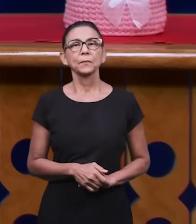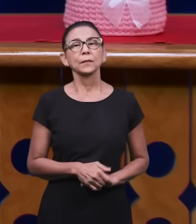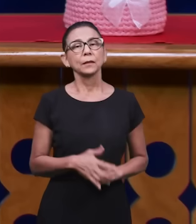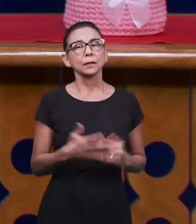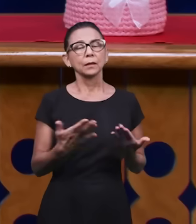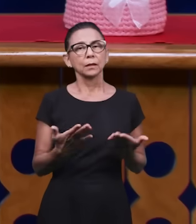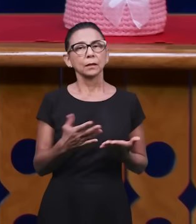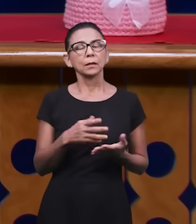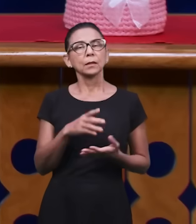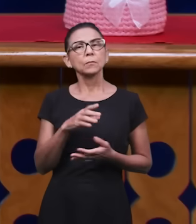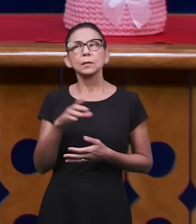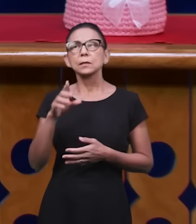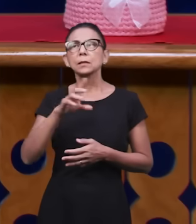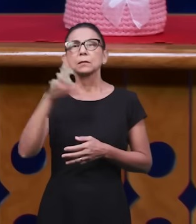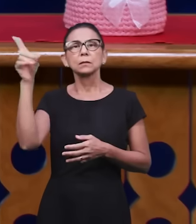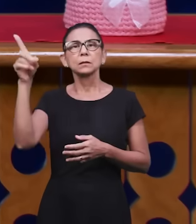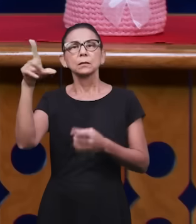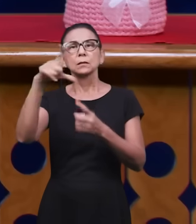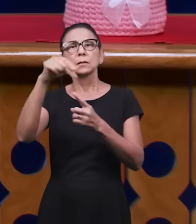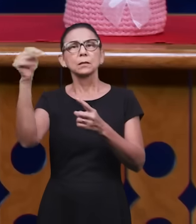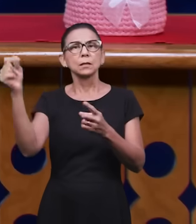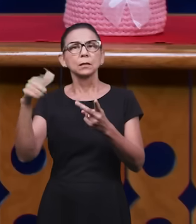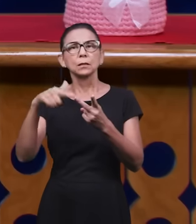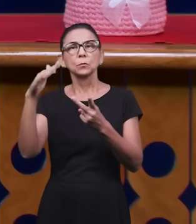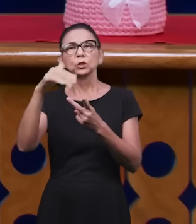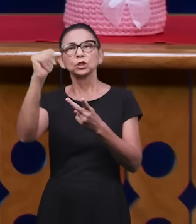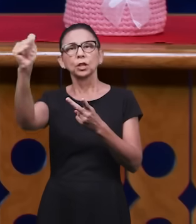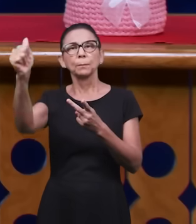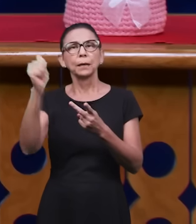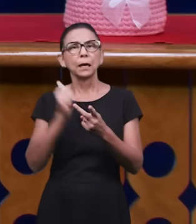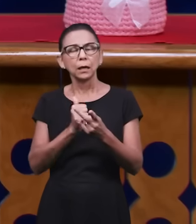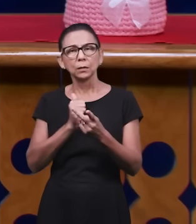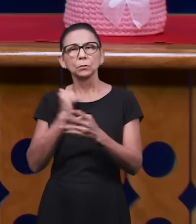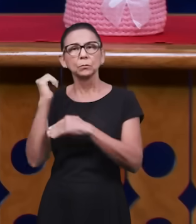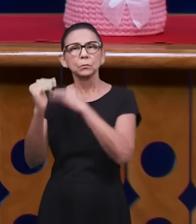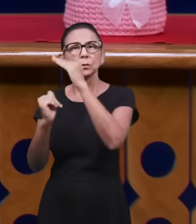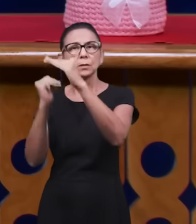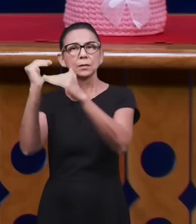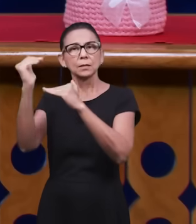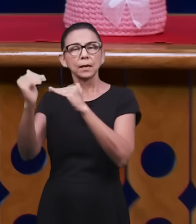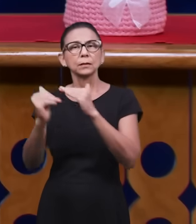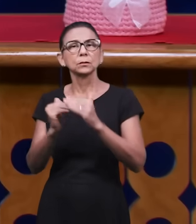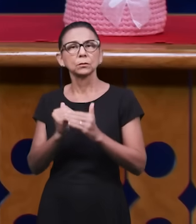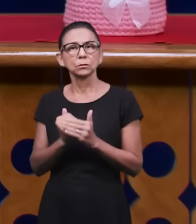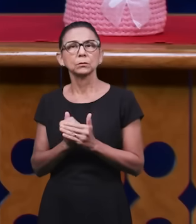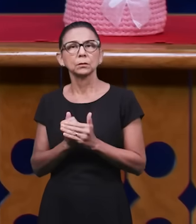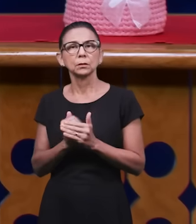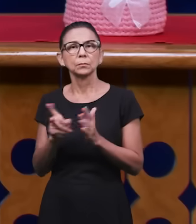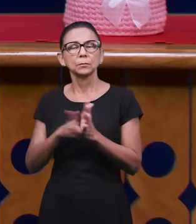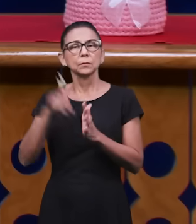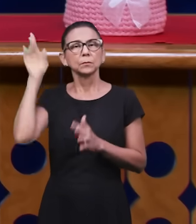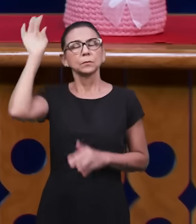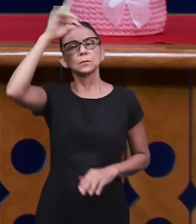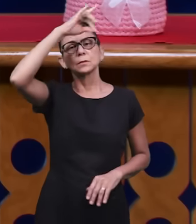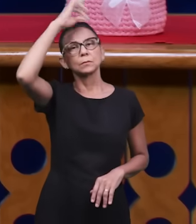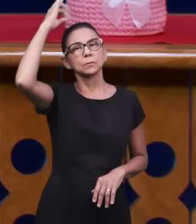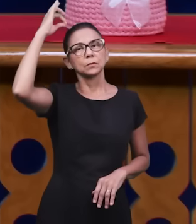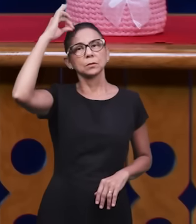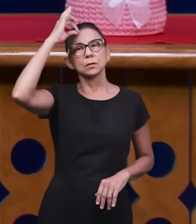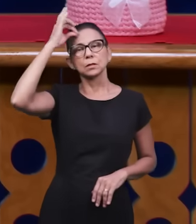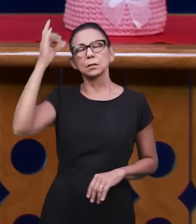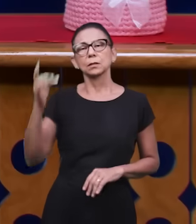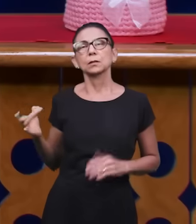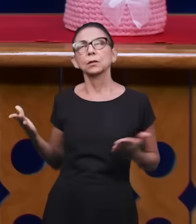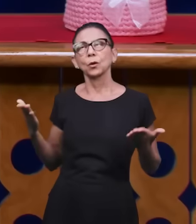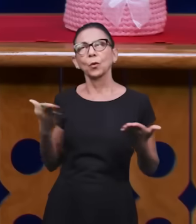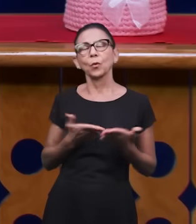do Senhor, há um chamado, há uma eleição, há um processo que o Espírito Santo realizou. Quando hoje nós paramos e olhamos para trás, depois